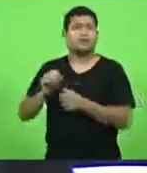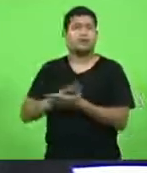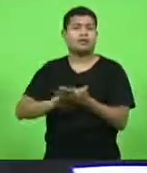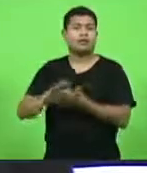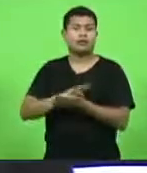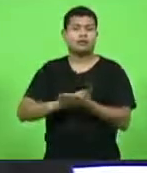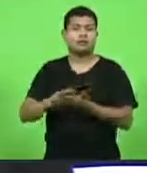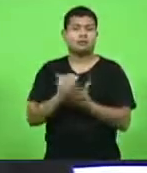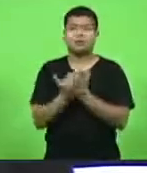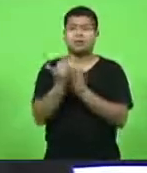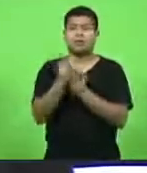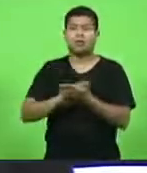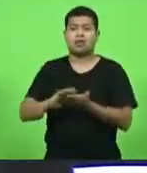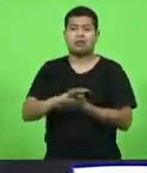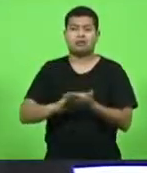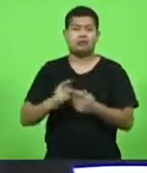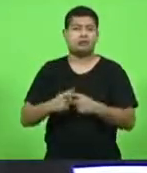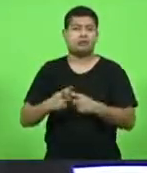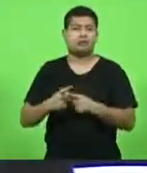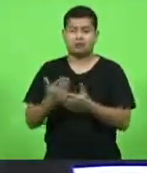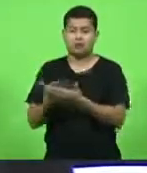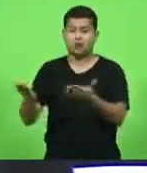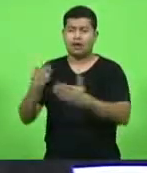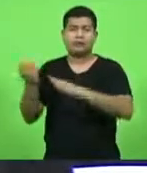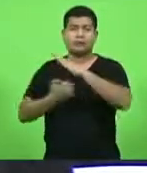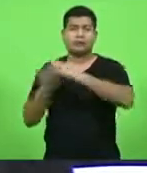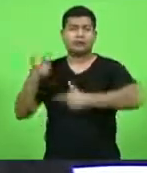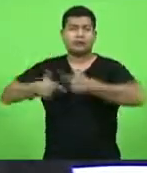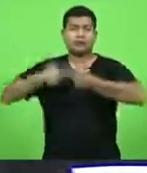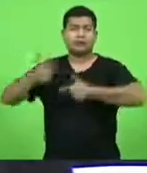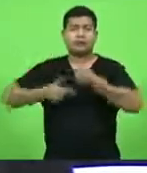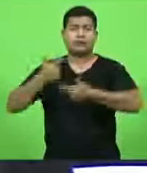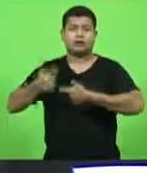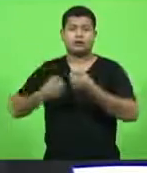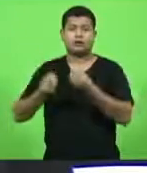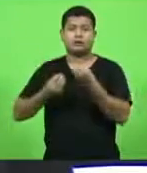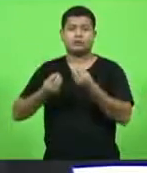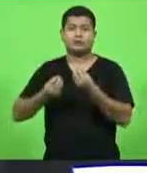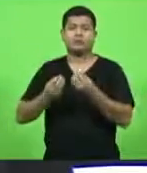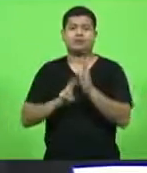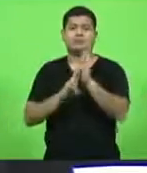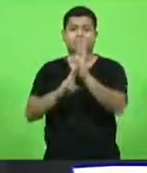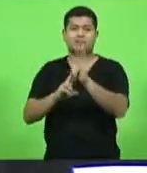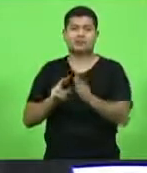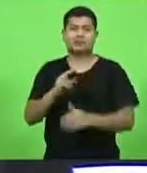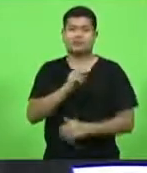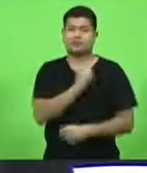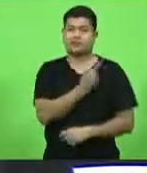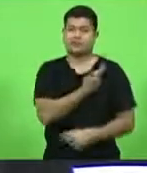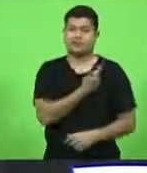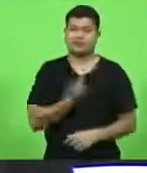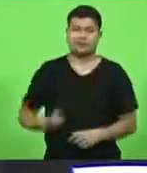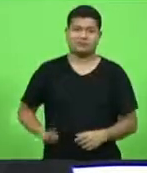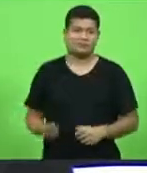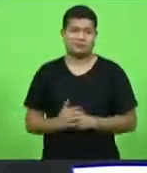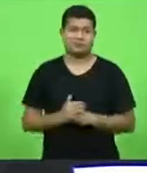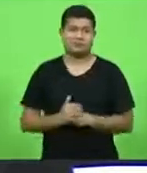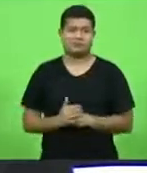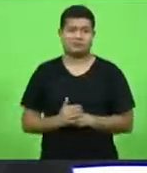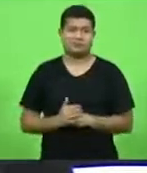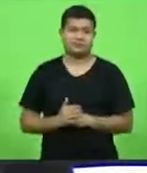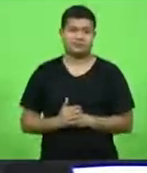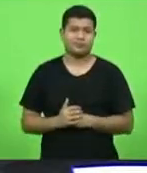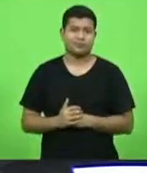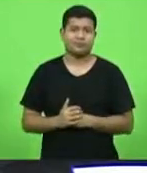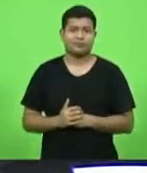da vigilância que são implacáveis com uma empresa privada que tá com um talher fora do lugar e aí eles fecham lá com a